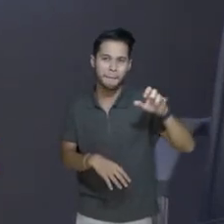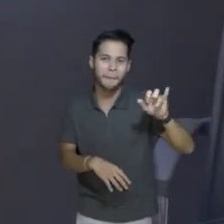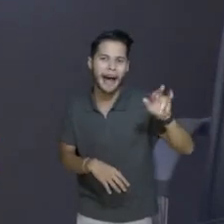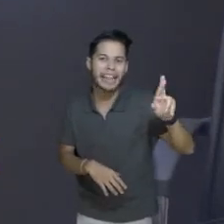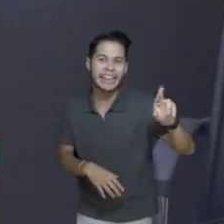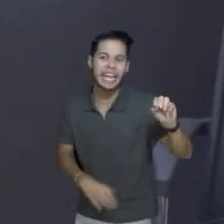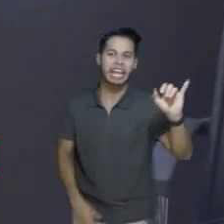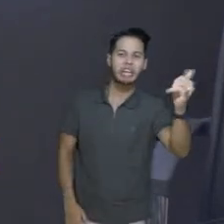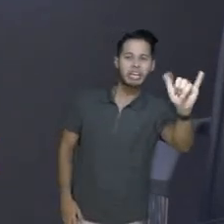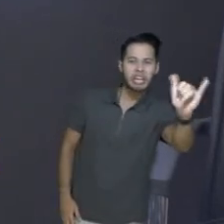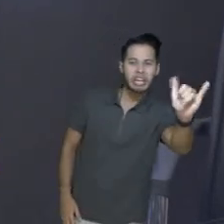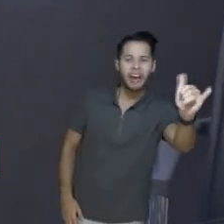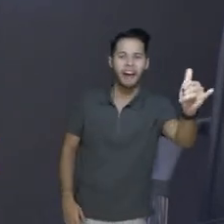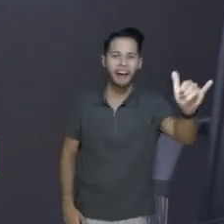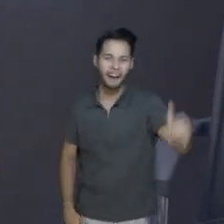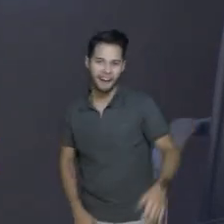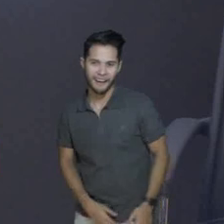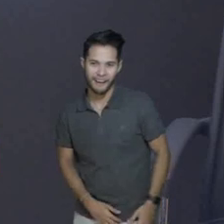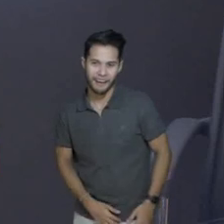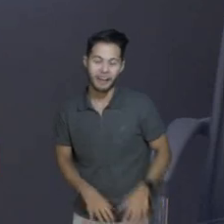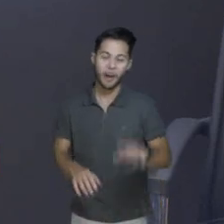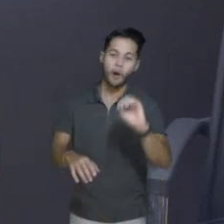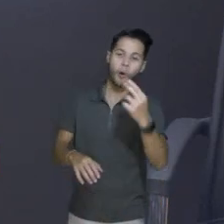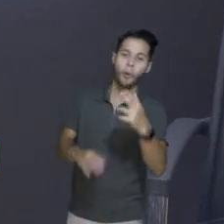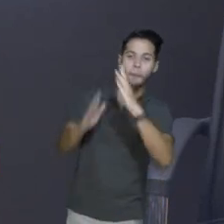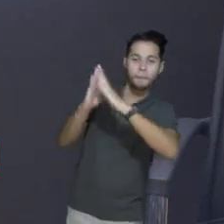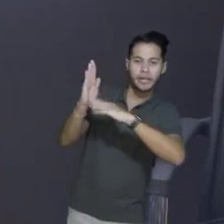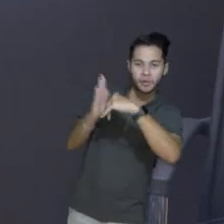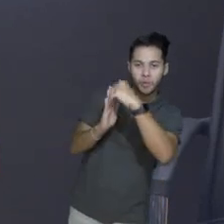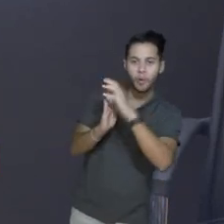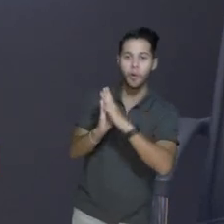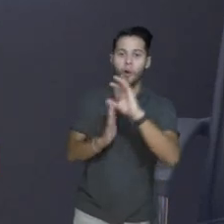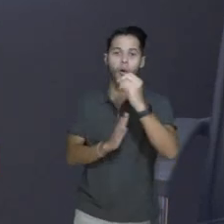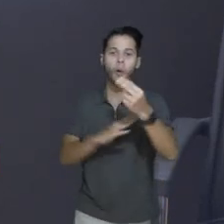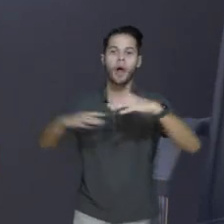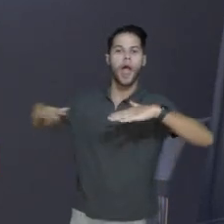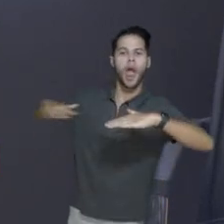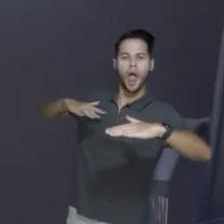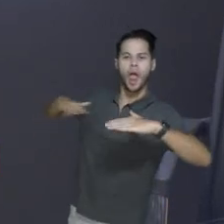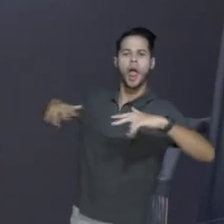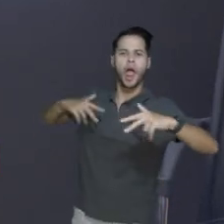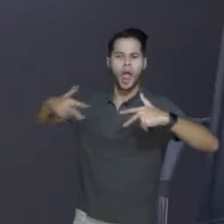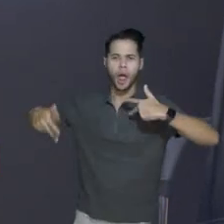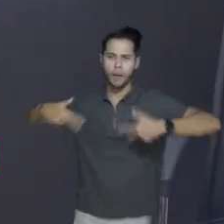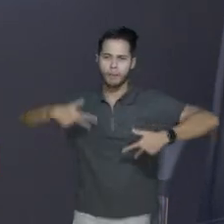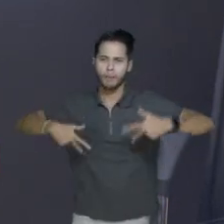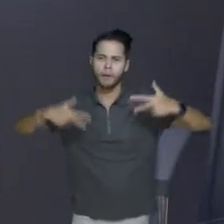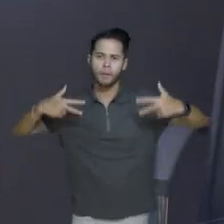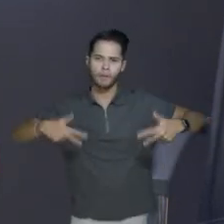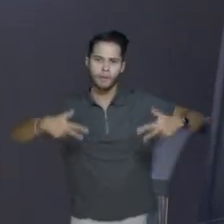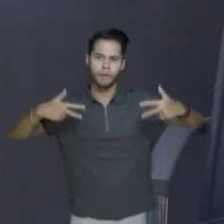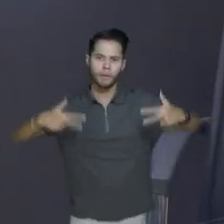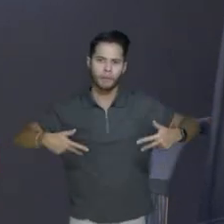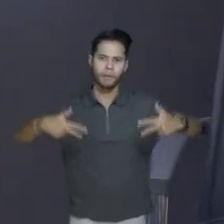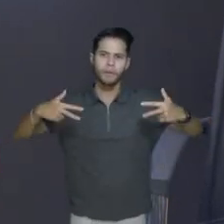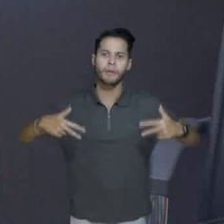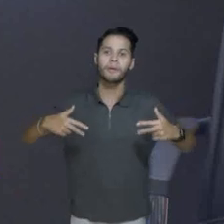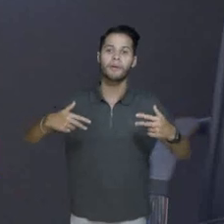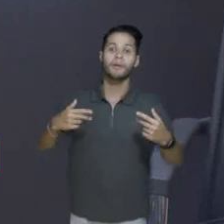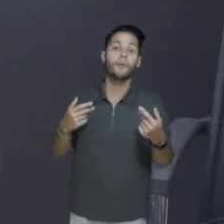ser pintor é maneiro ser rapper são atividades que cresceram lá do